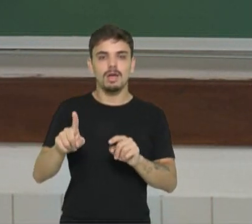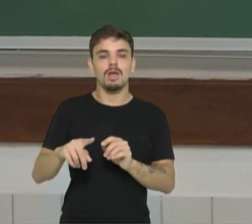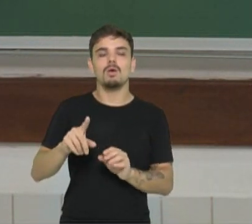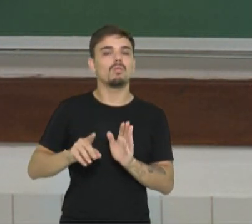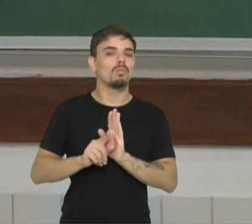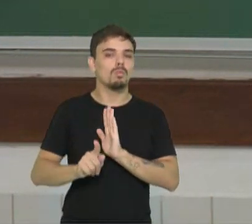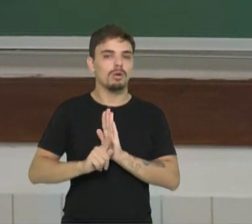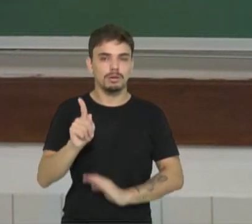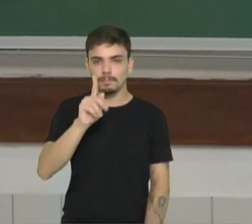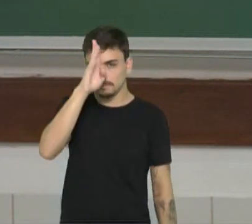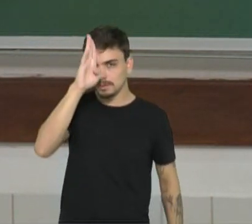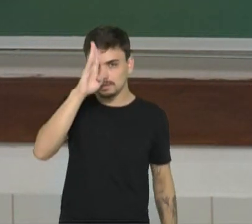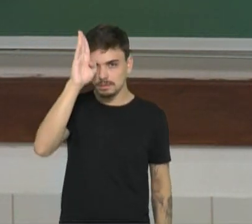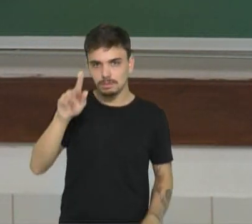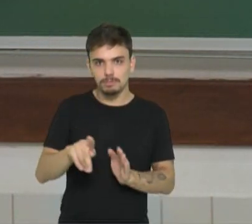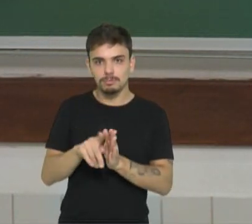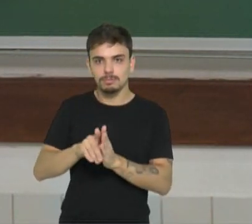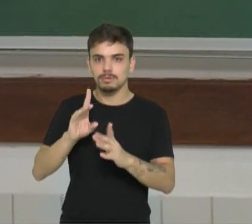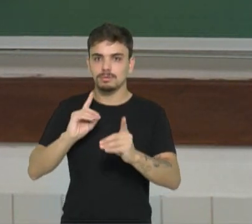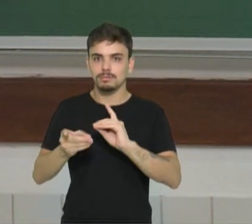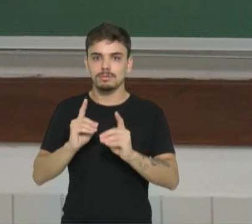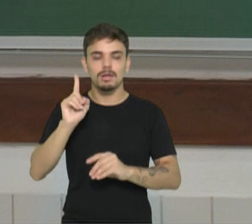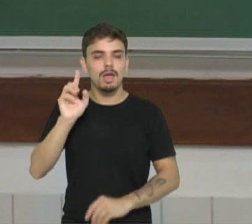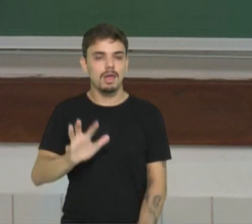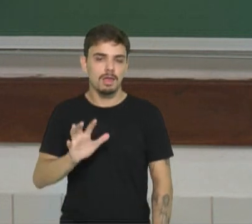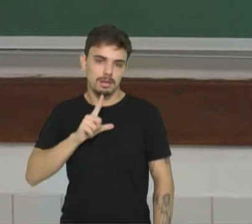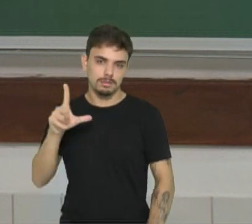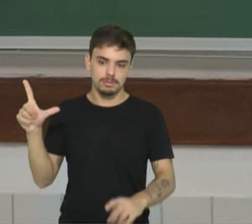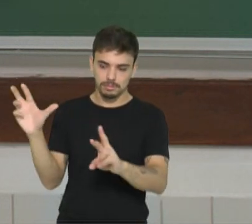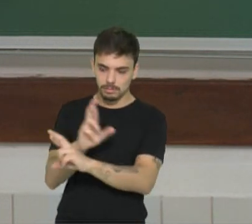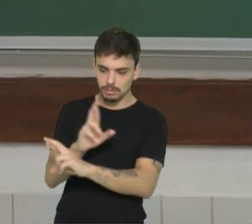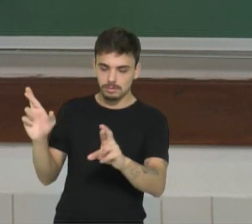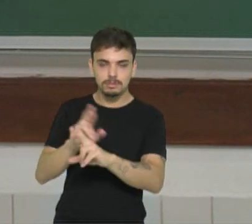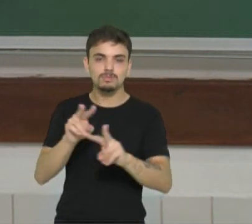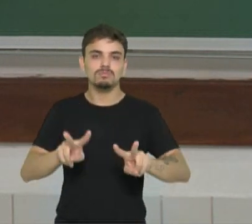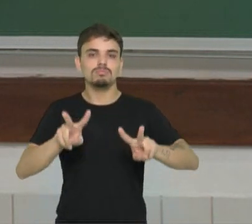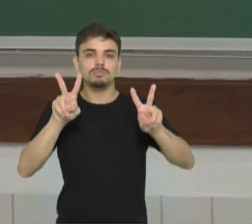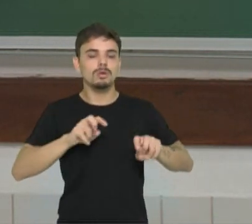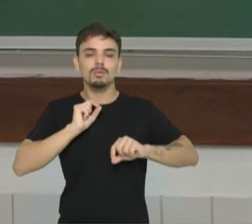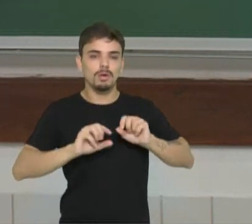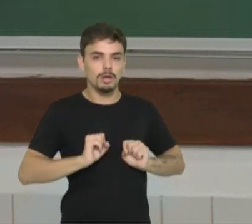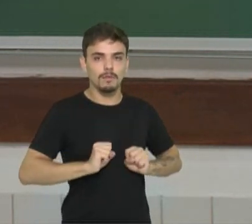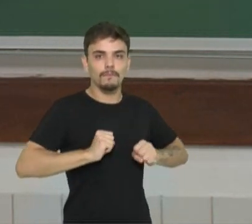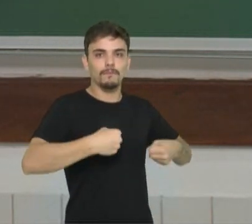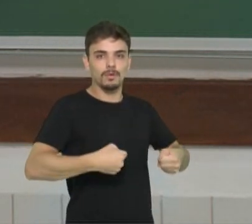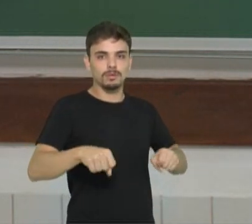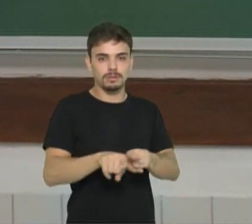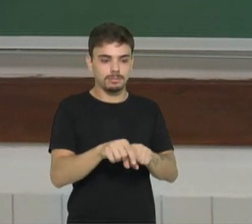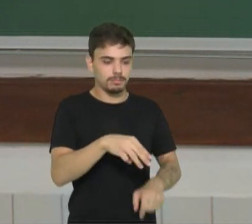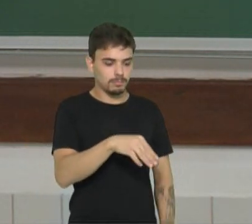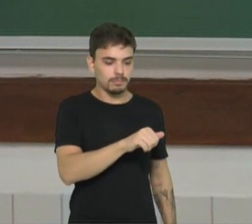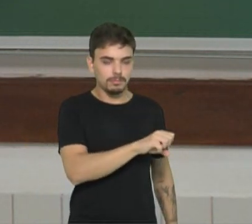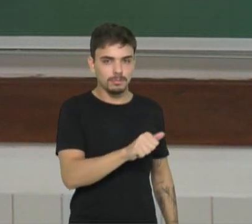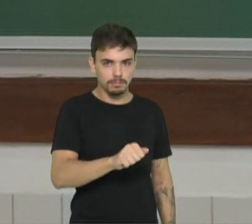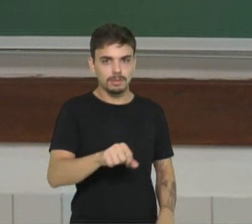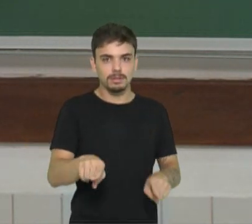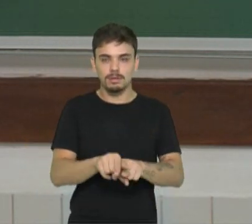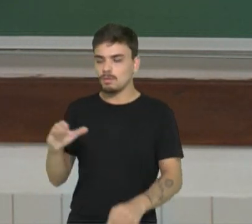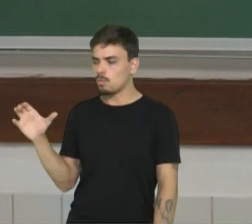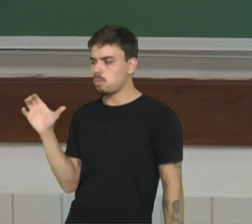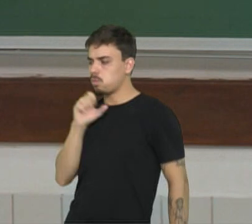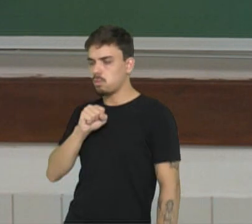dinâmica, ela vê isso, ela entende, ela estuda essa relação entre força, né, massa e aceleração